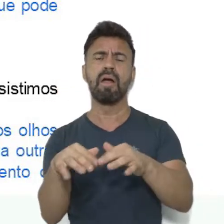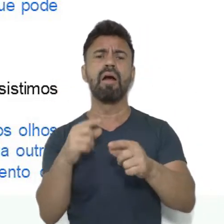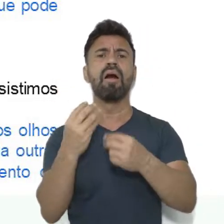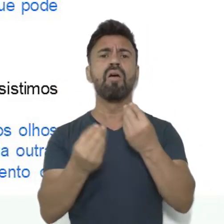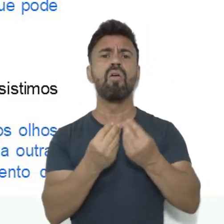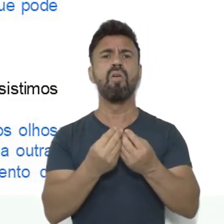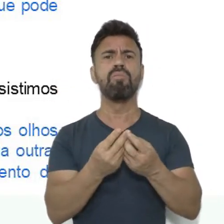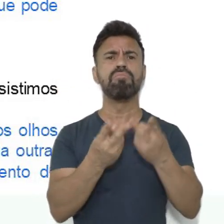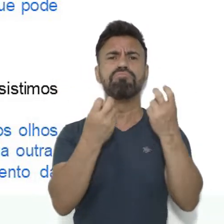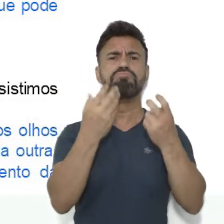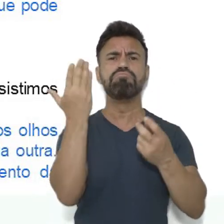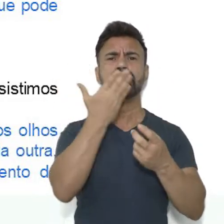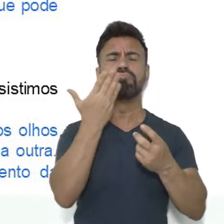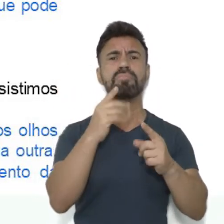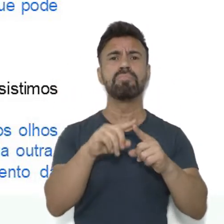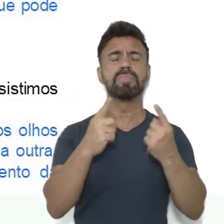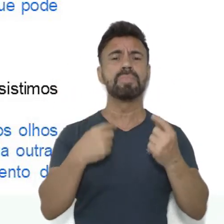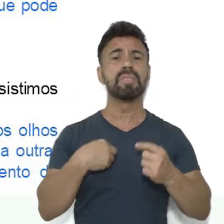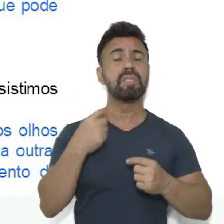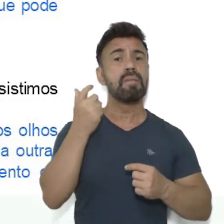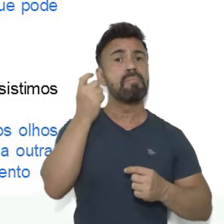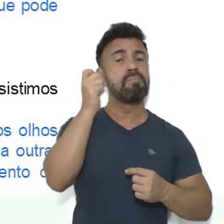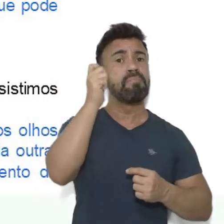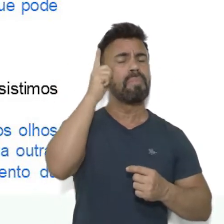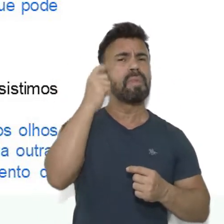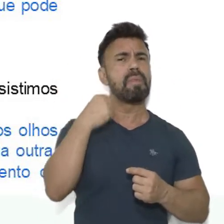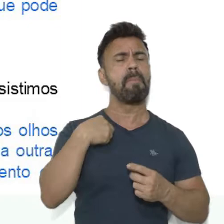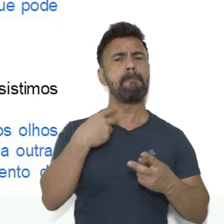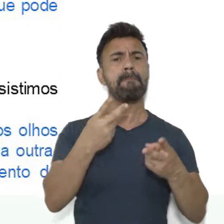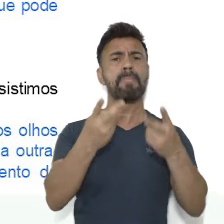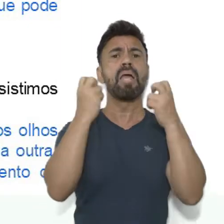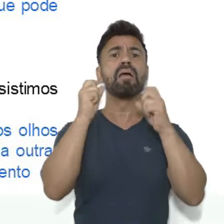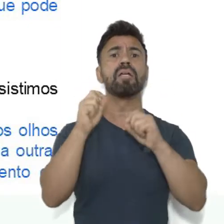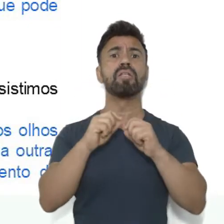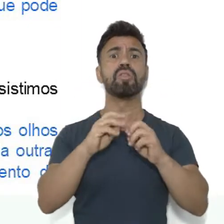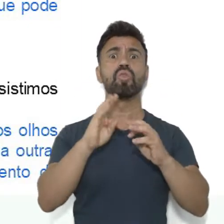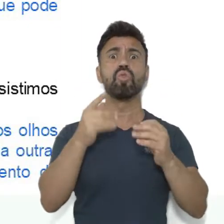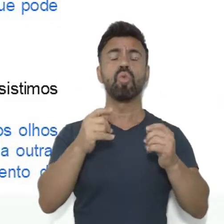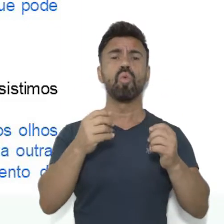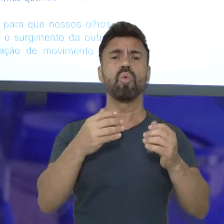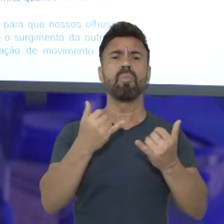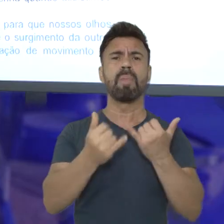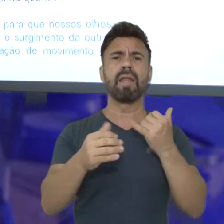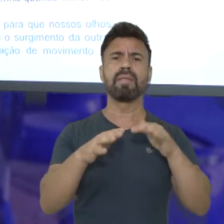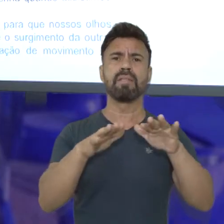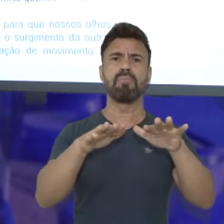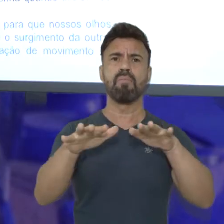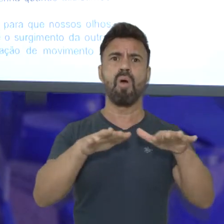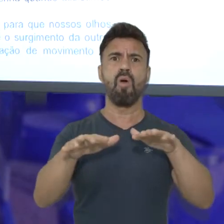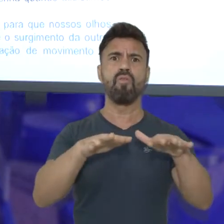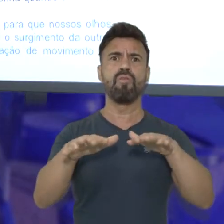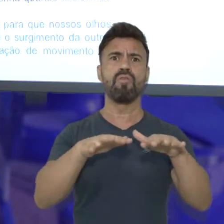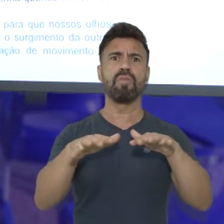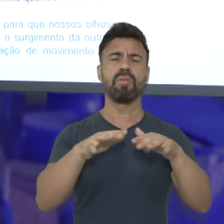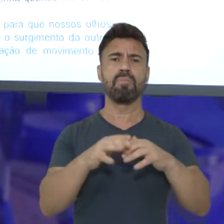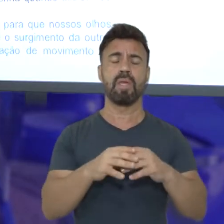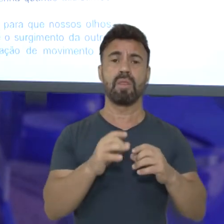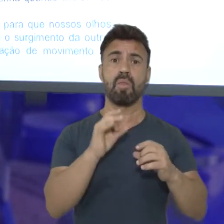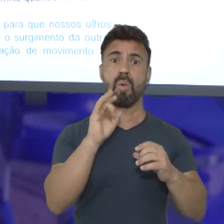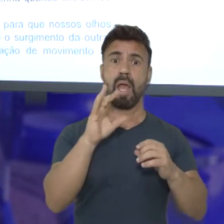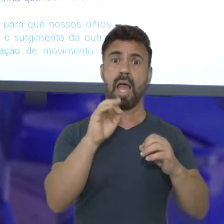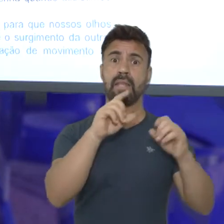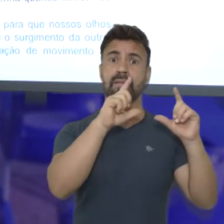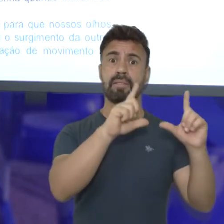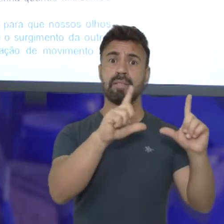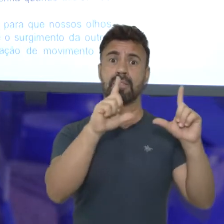com que a gente tenha aquela ideia, aquela percepção de que tudo está em movimento. Então, pensa comigo, cada